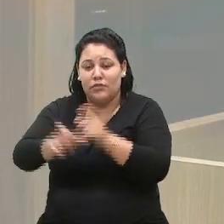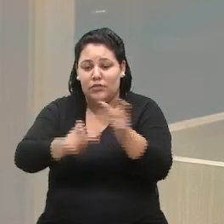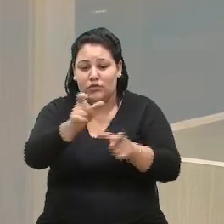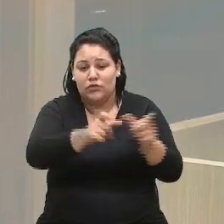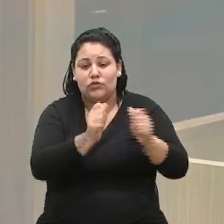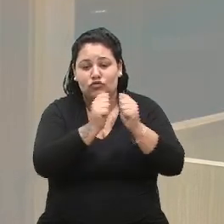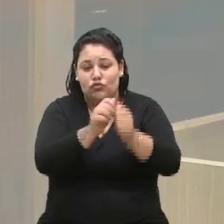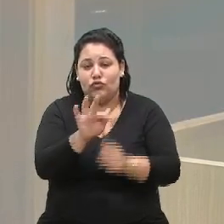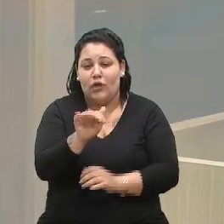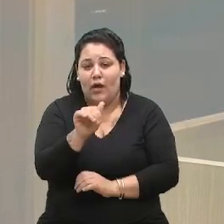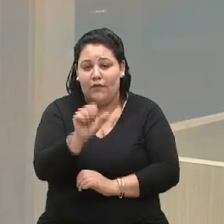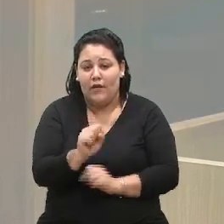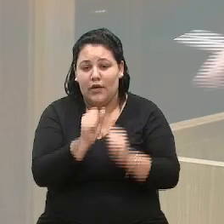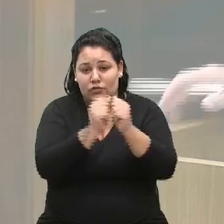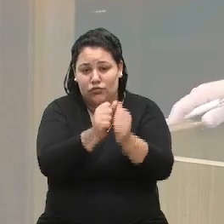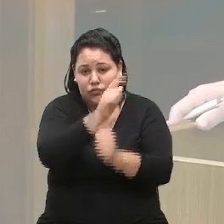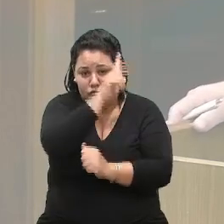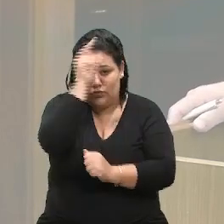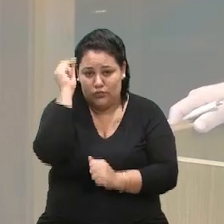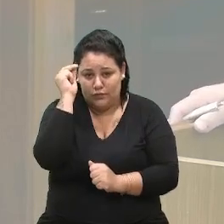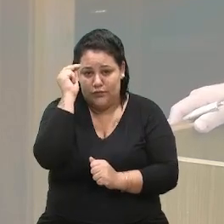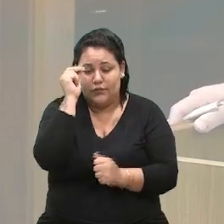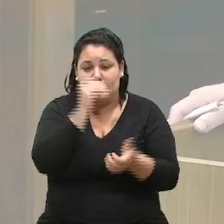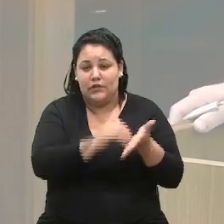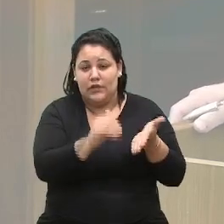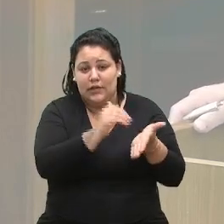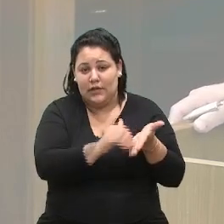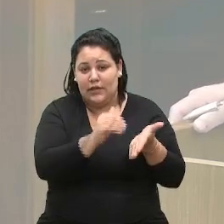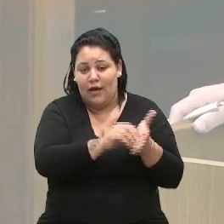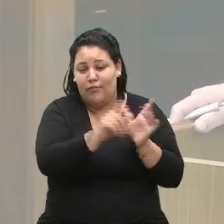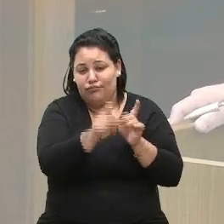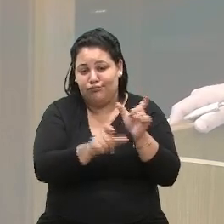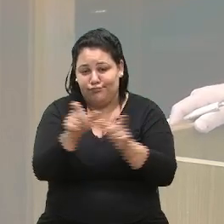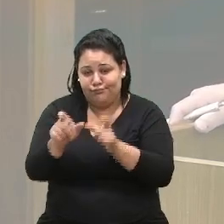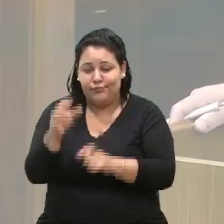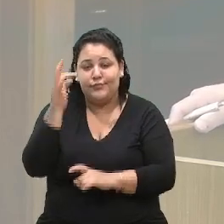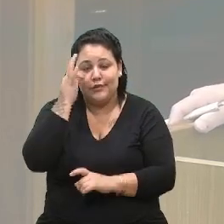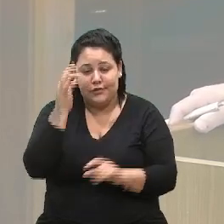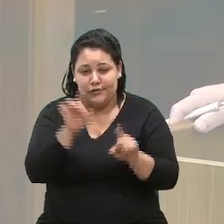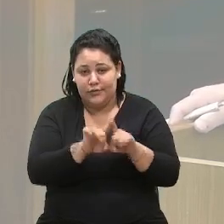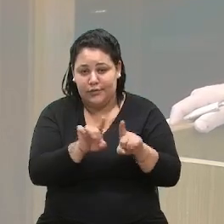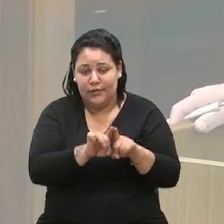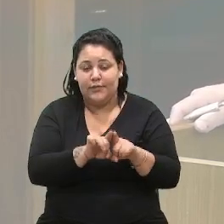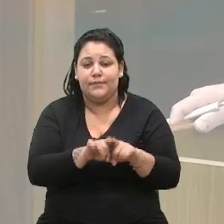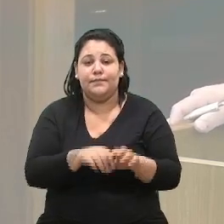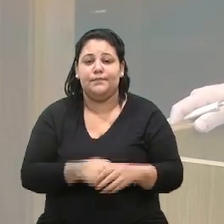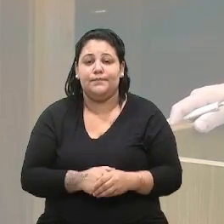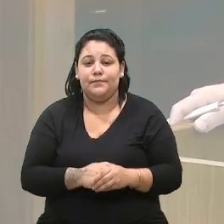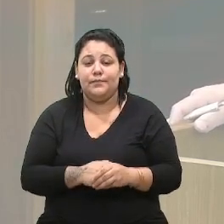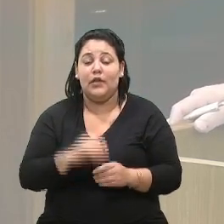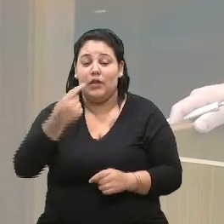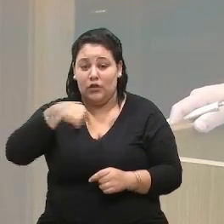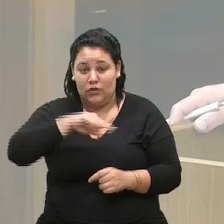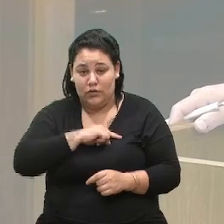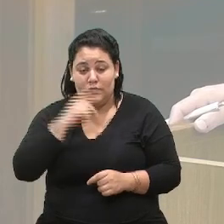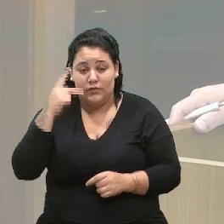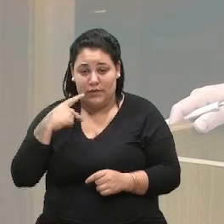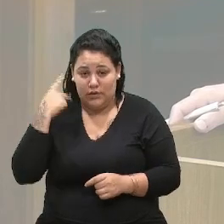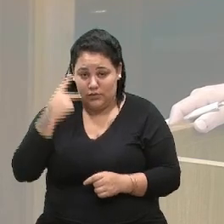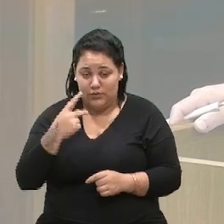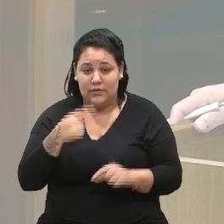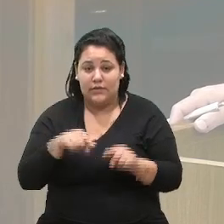o prefeito, secretários que ali estiveram presentes, e também de nós,